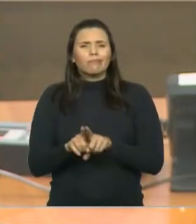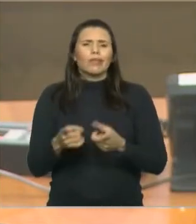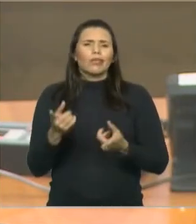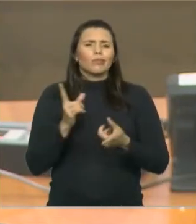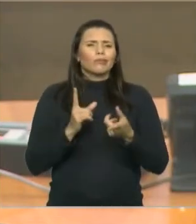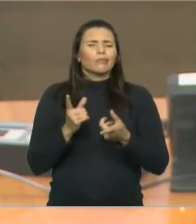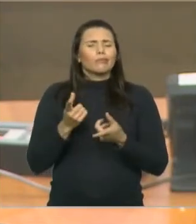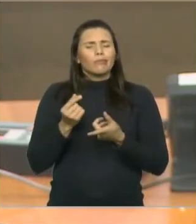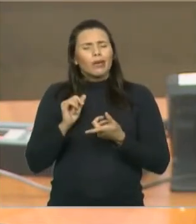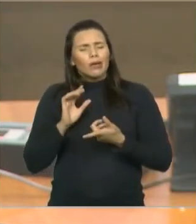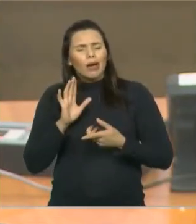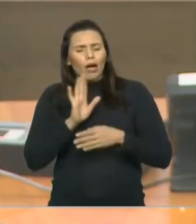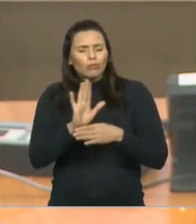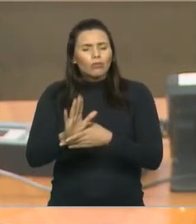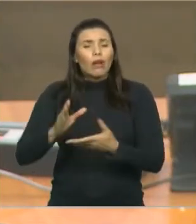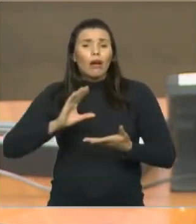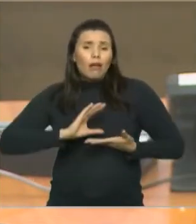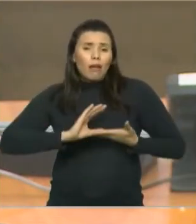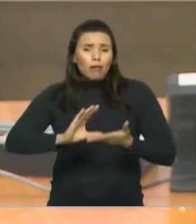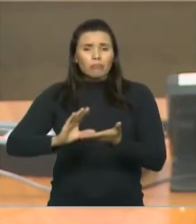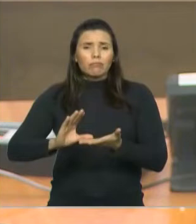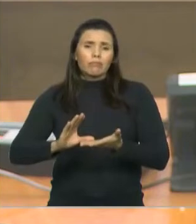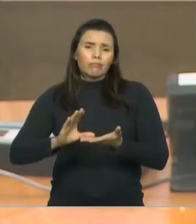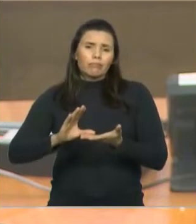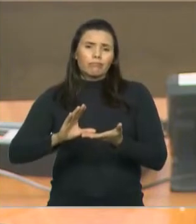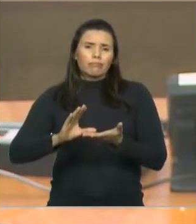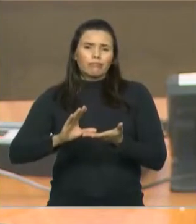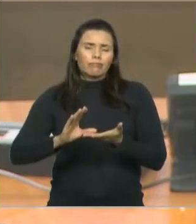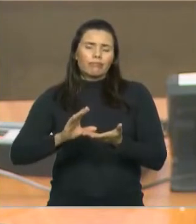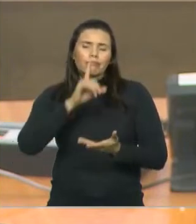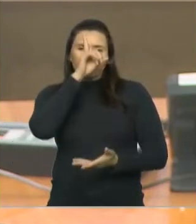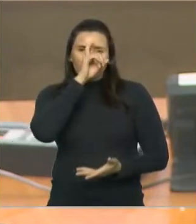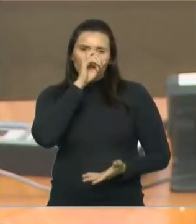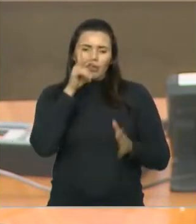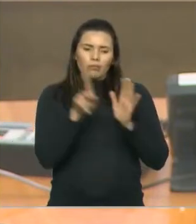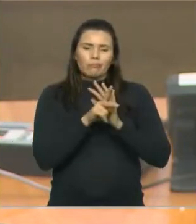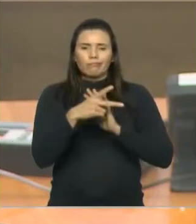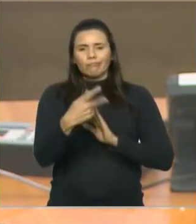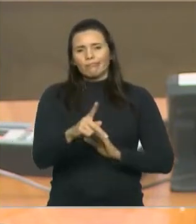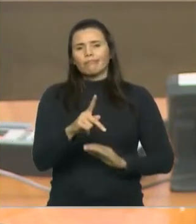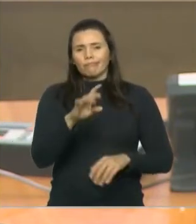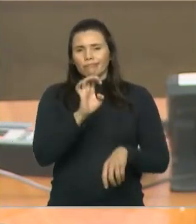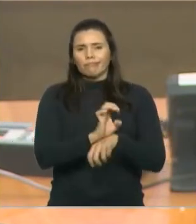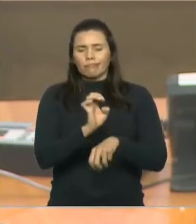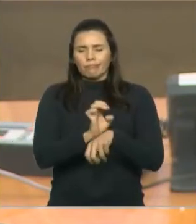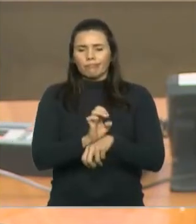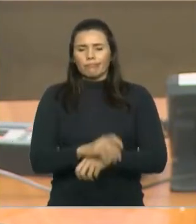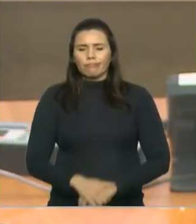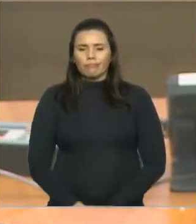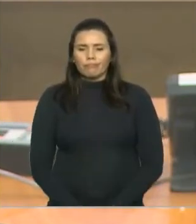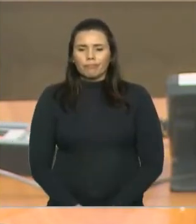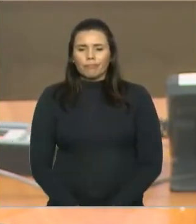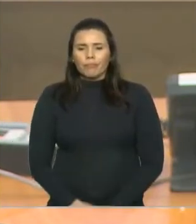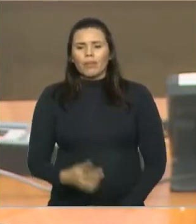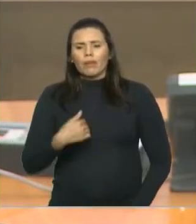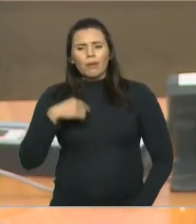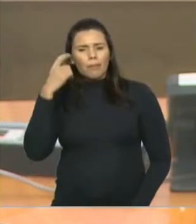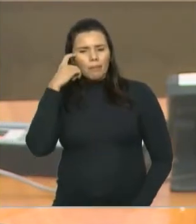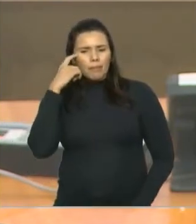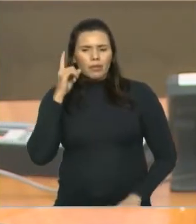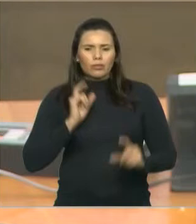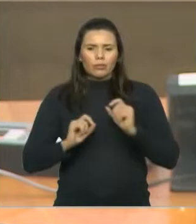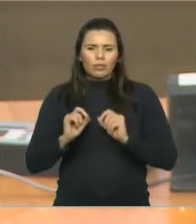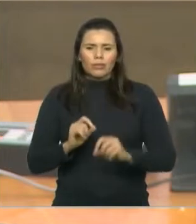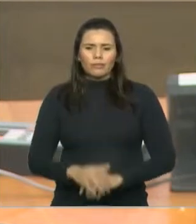gente enfrentar essa dificuldade. Porque não adianta a gente ter uma rede em que serviços rivalizam